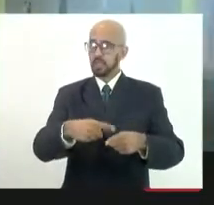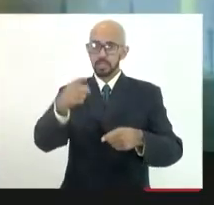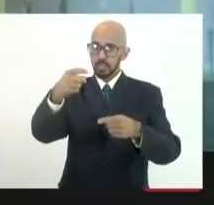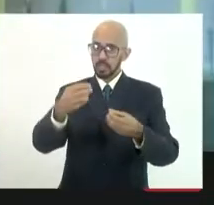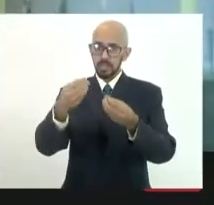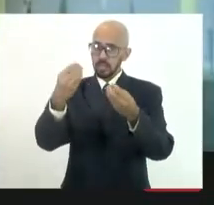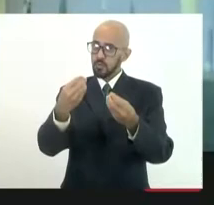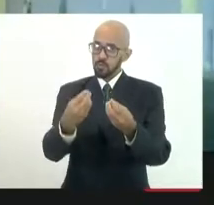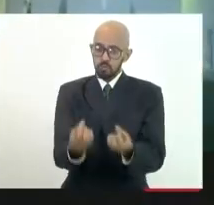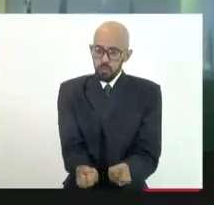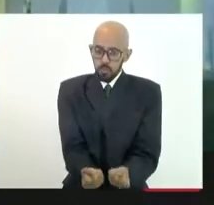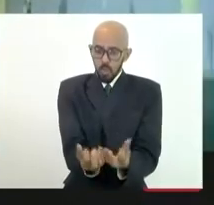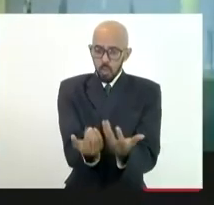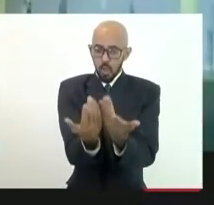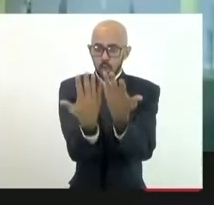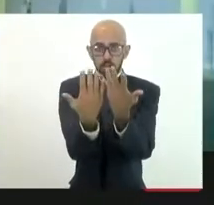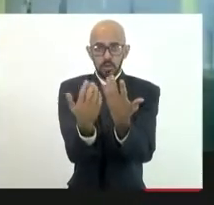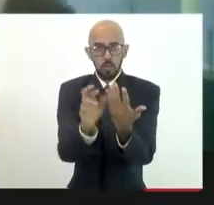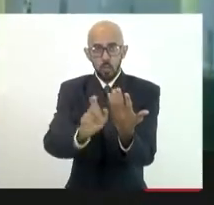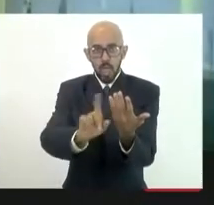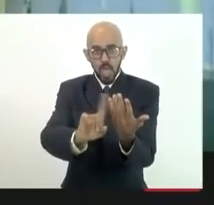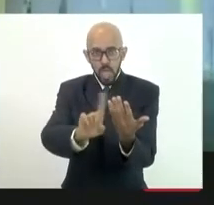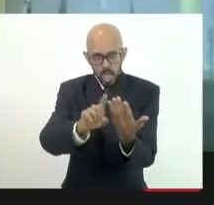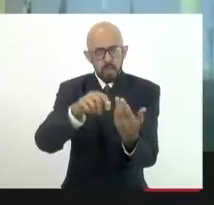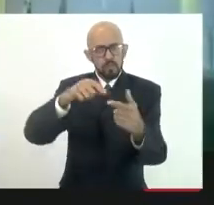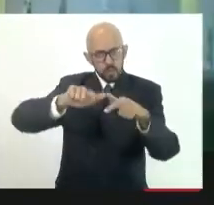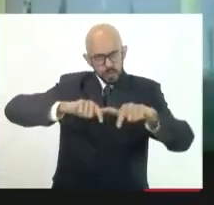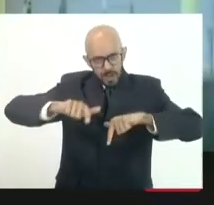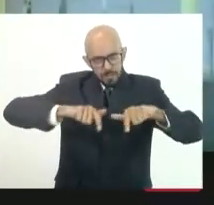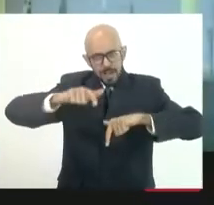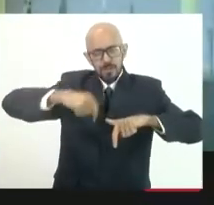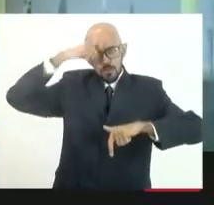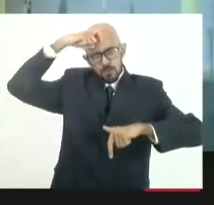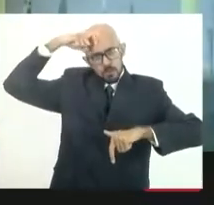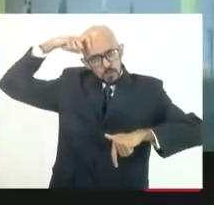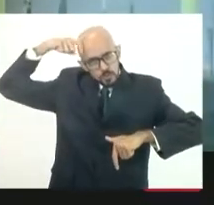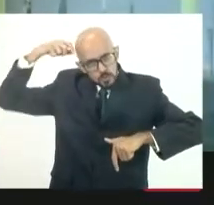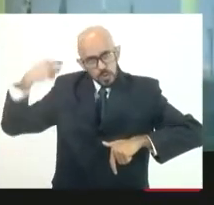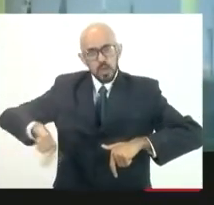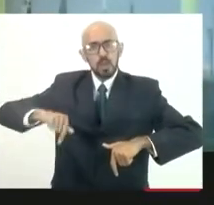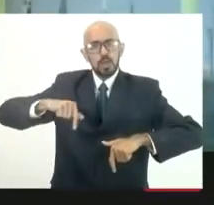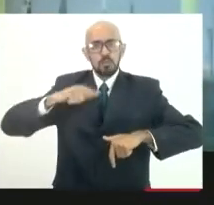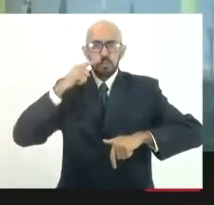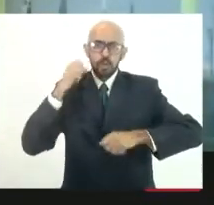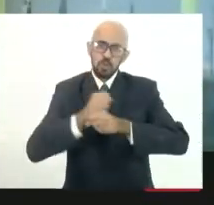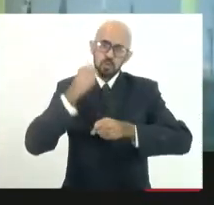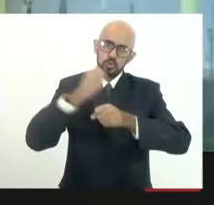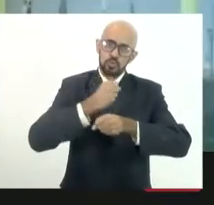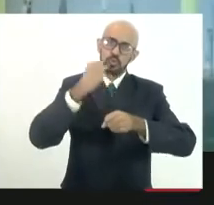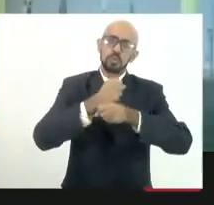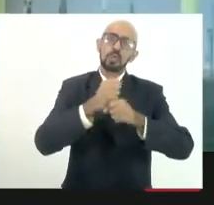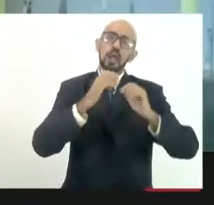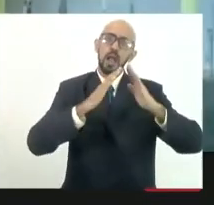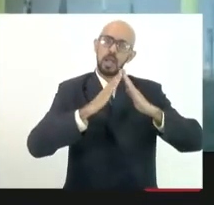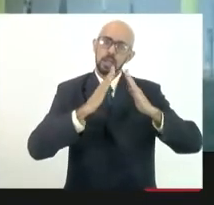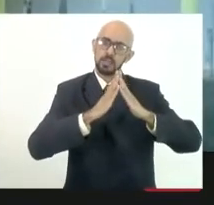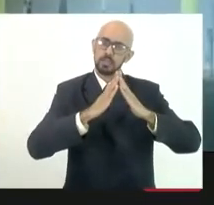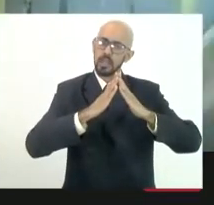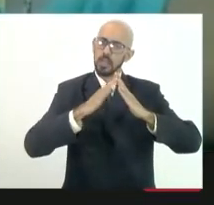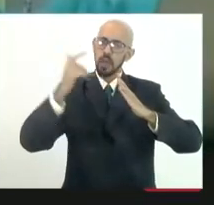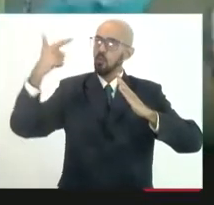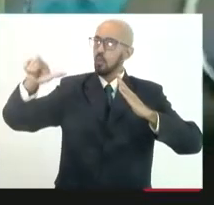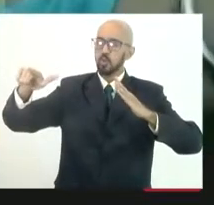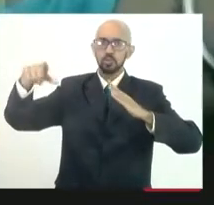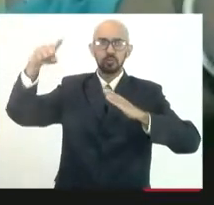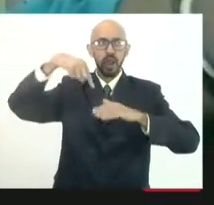nem brotou da terra, não. Aquilo ali foi muito suor, foi muito trabalho, foi muita labuta para construir aquele templo. E a pessoa, de uma hora